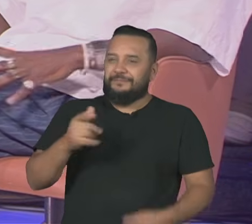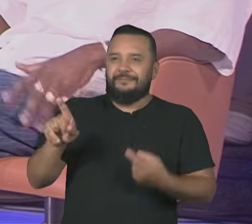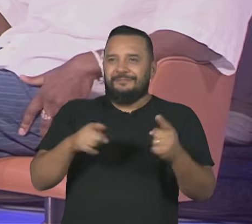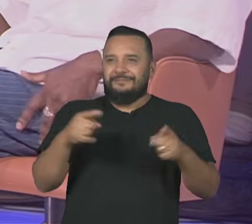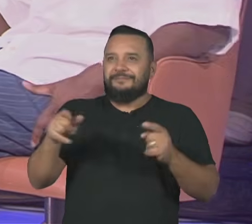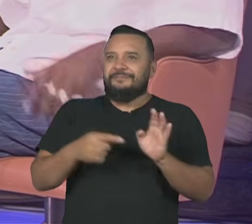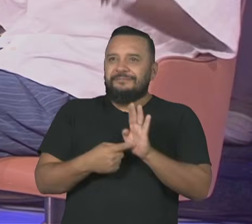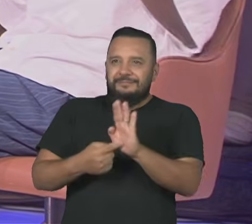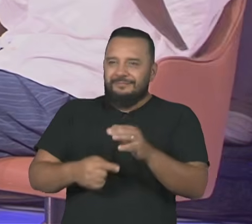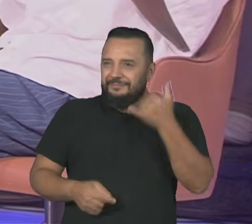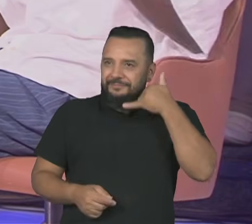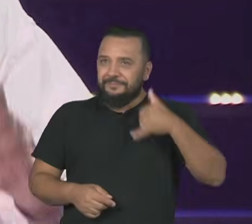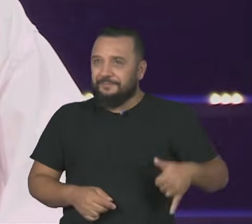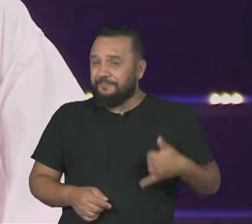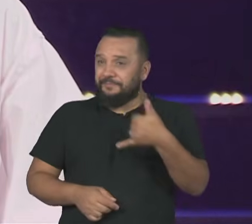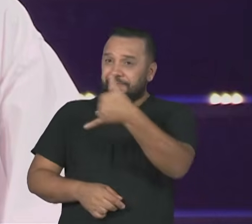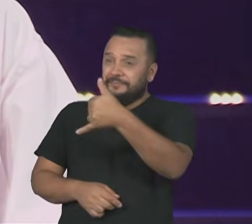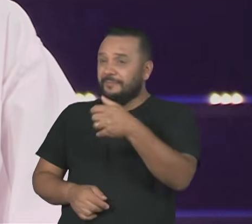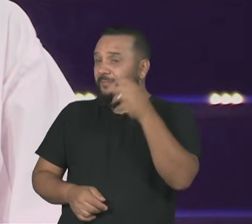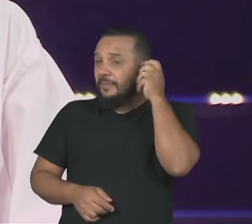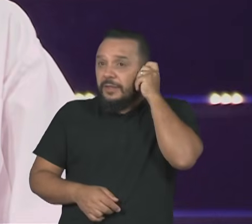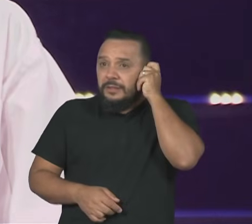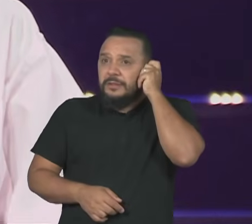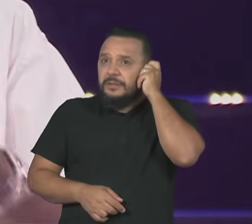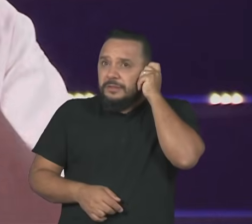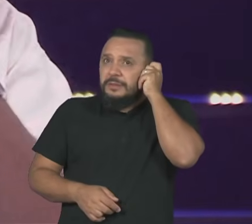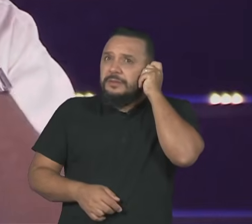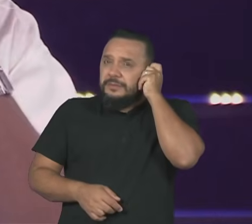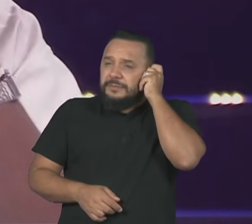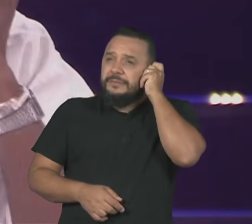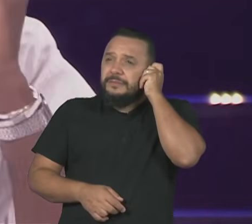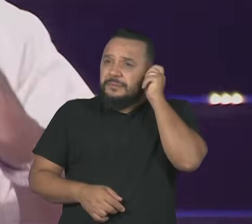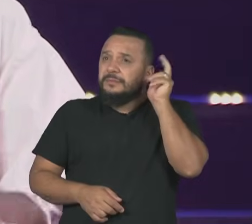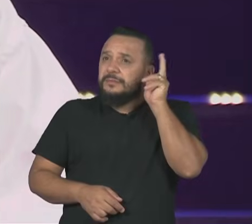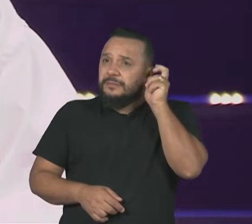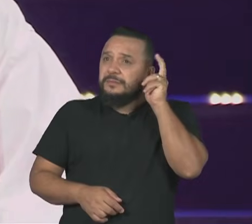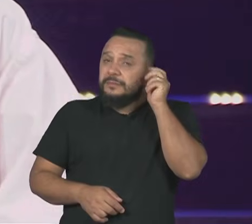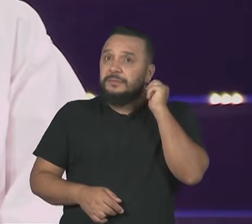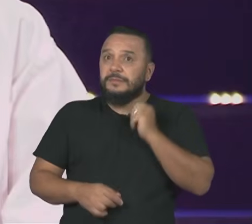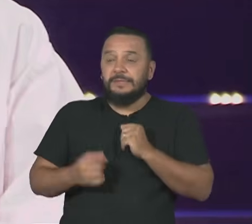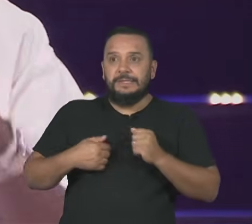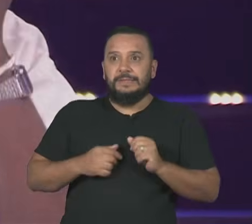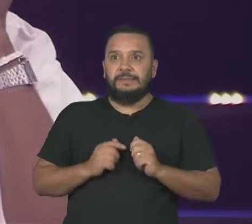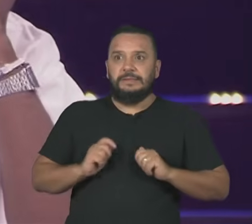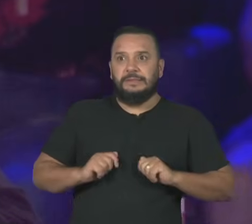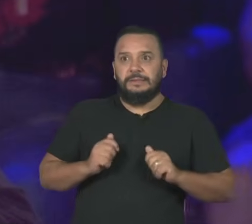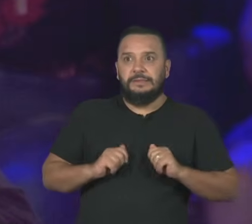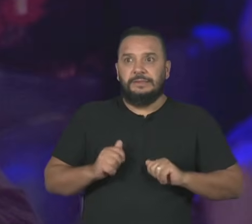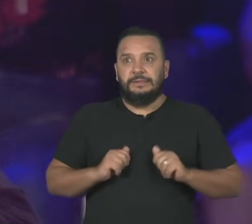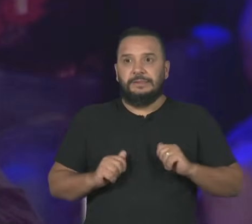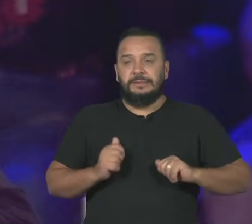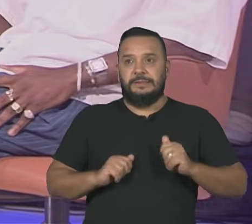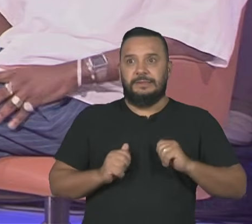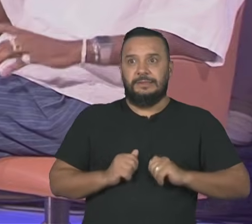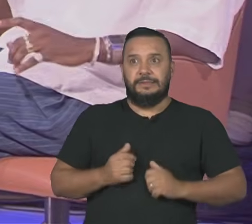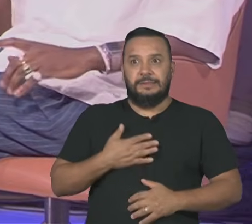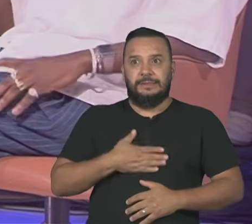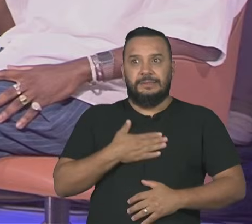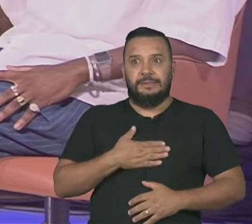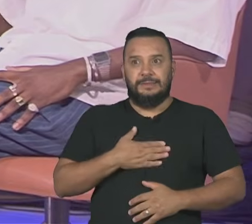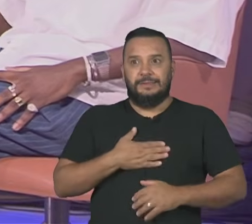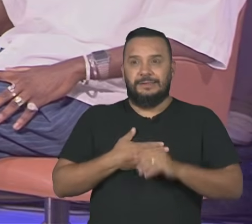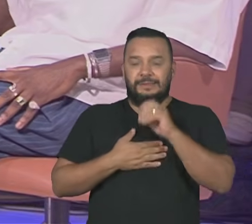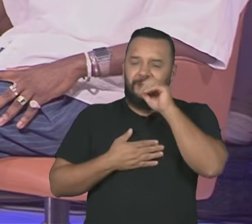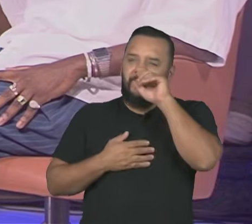música pra ele, assim, no celular, botei no ouvido dele. Aí ele foi ouvindo, eu fiquei ali tudo tenso enquanto ele ouvia. Eu falei, cara, depois eu fiquei